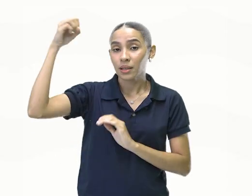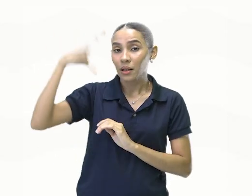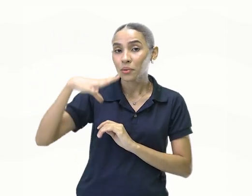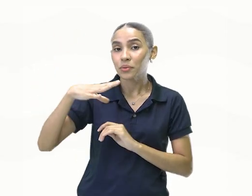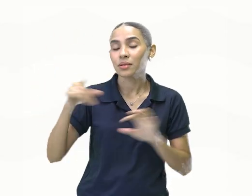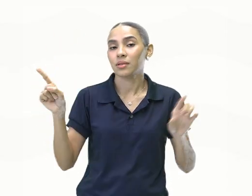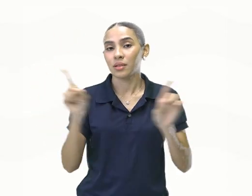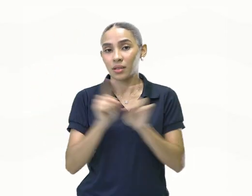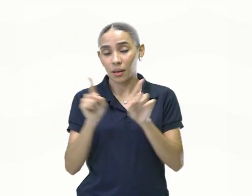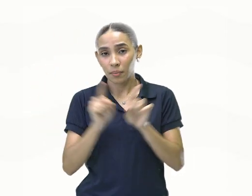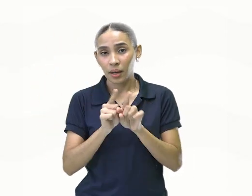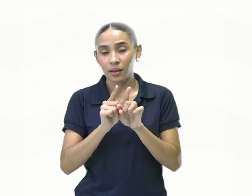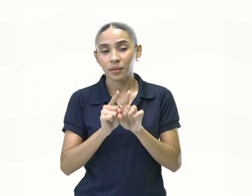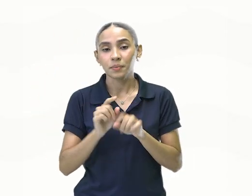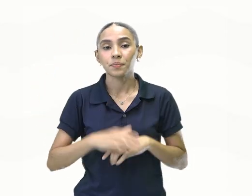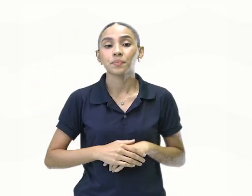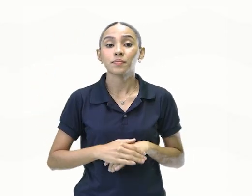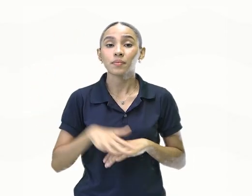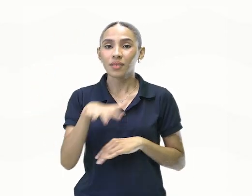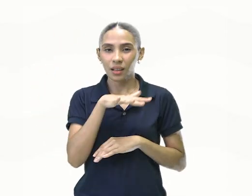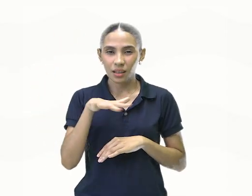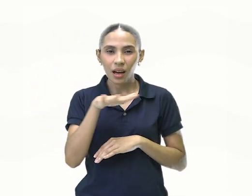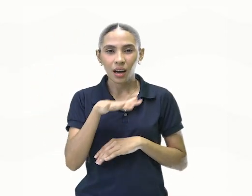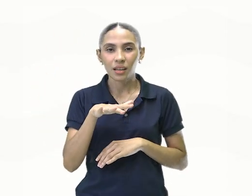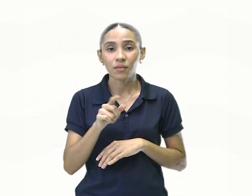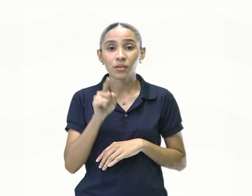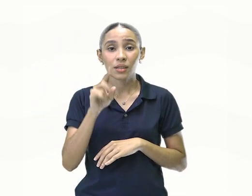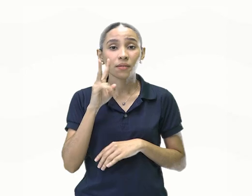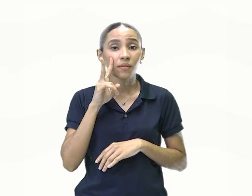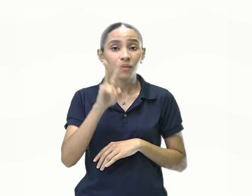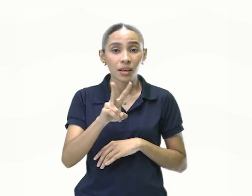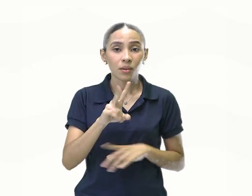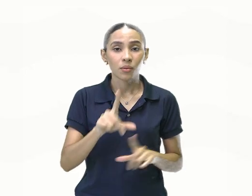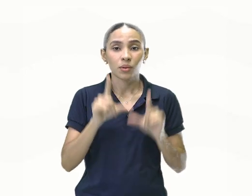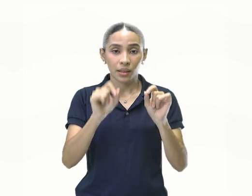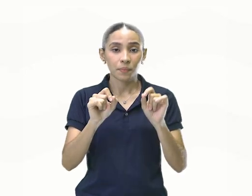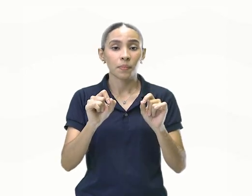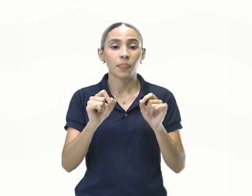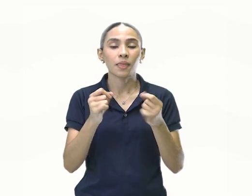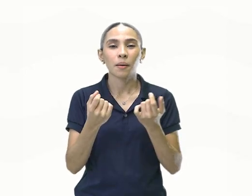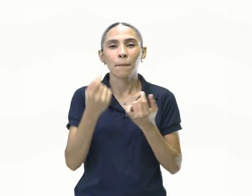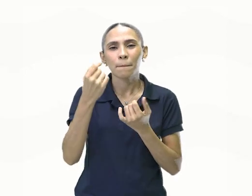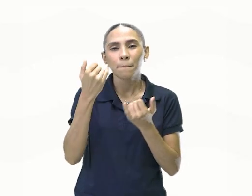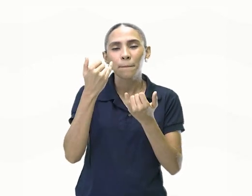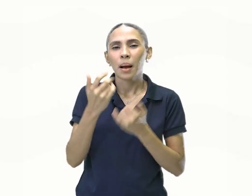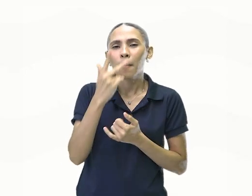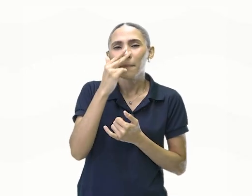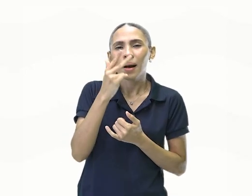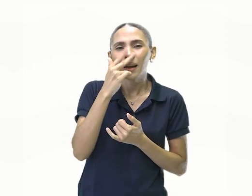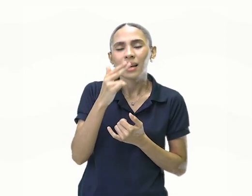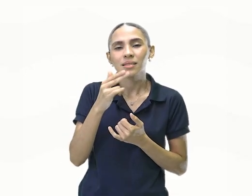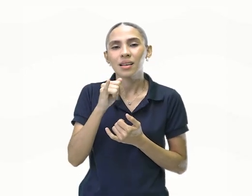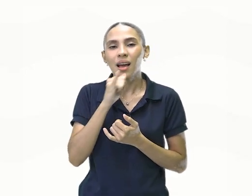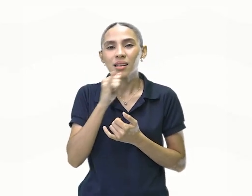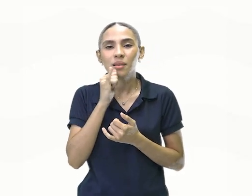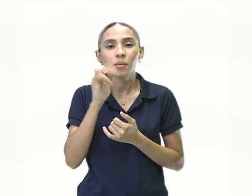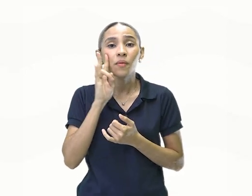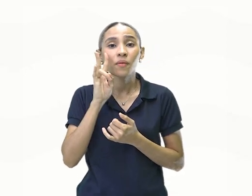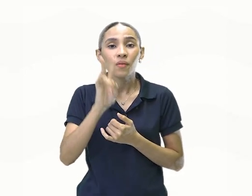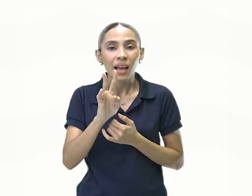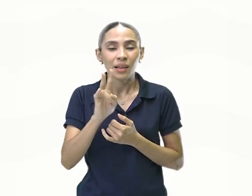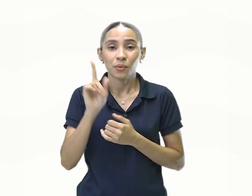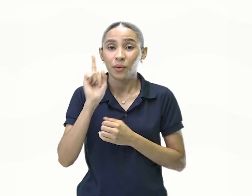da luz. E claro que, didaticamente, você está olhando e dá a impressão de